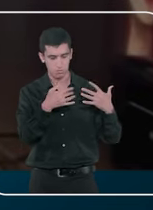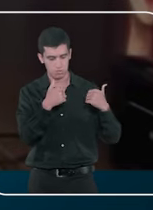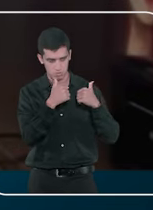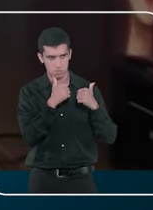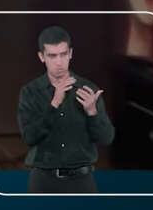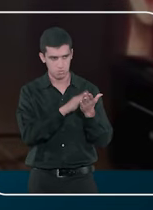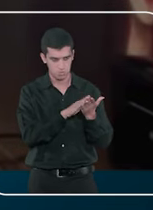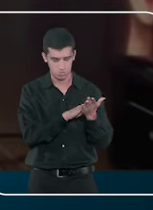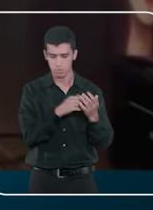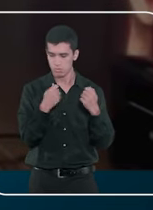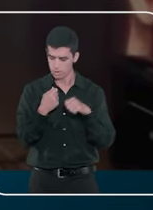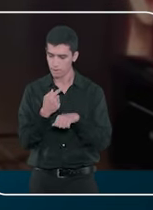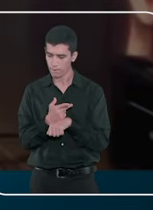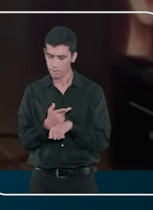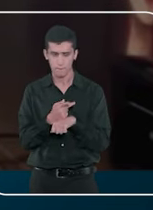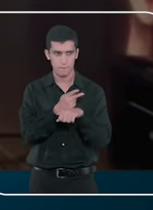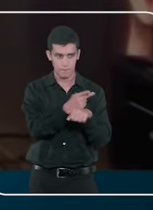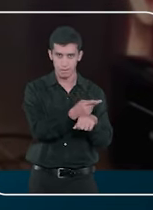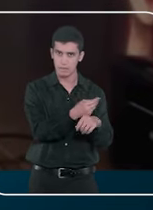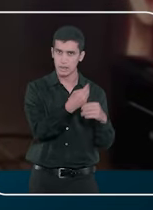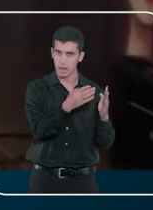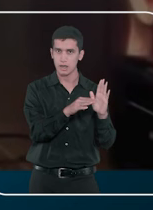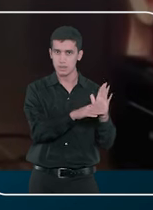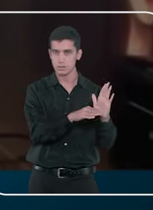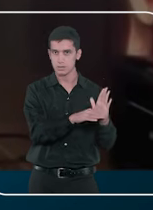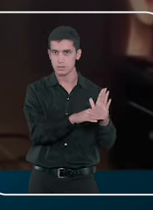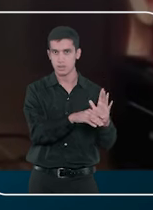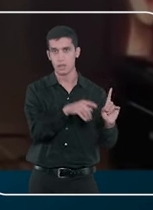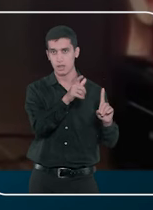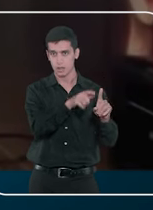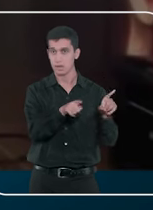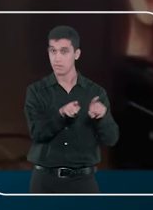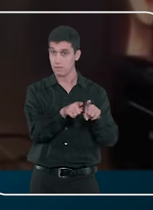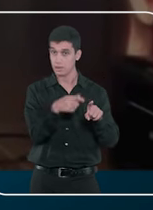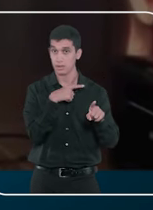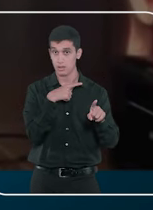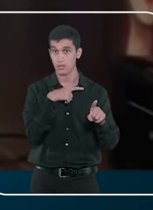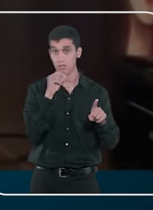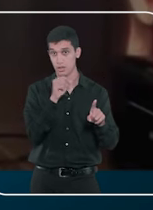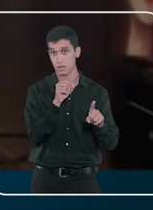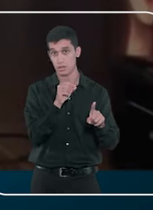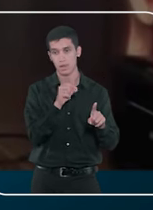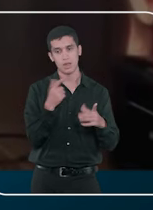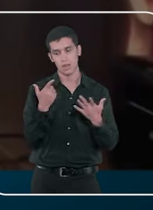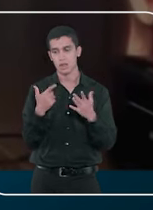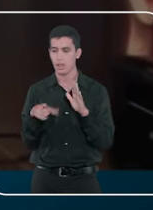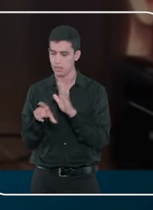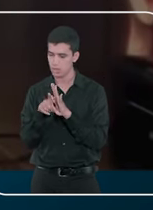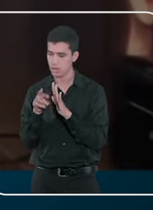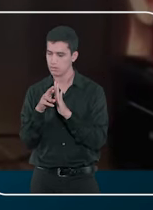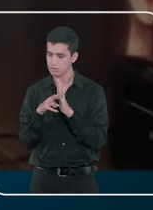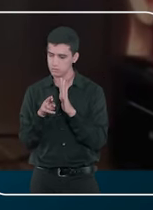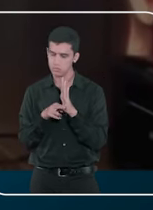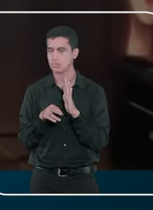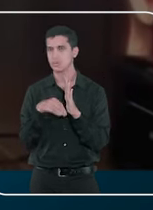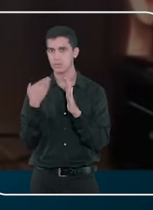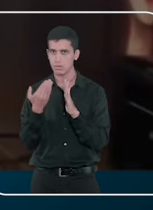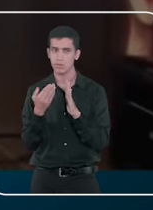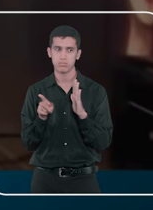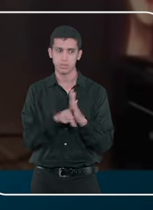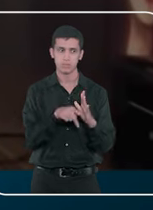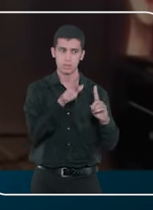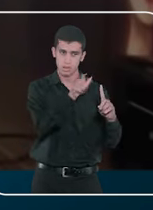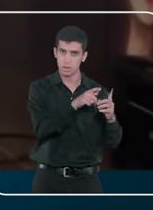por outro lado, ele também está submetido aos rigores, aos preceitos das